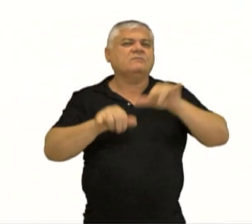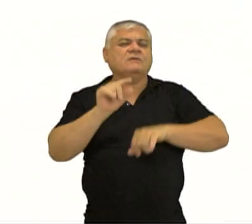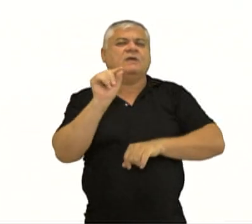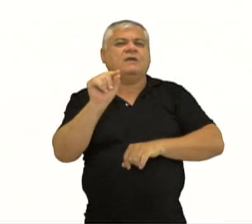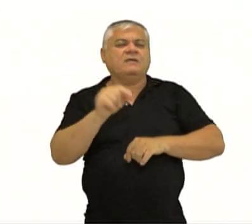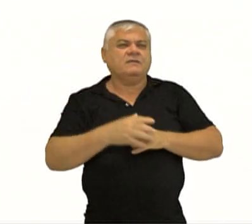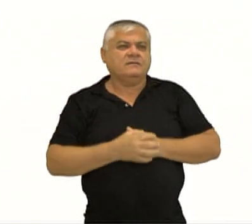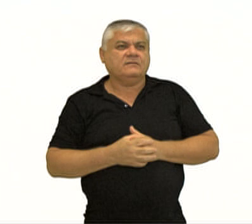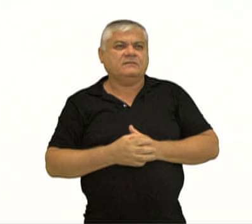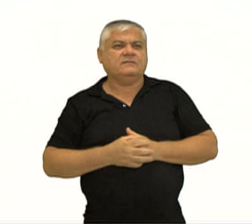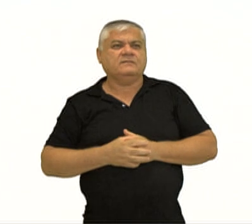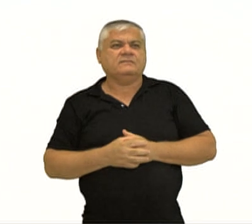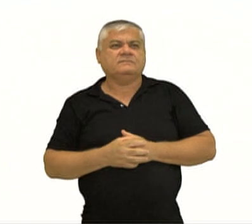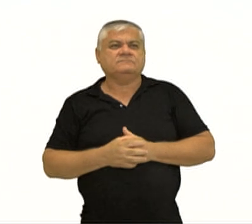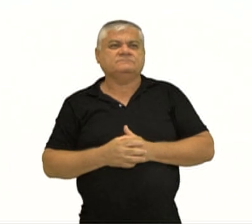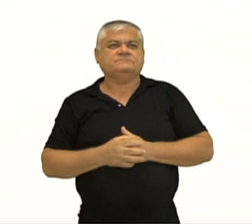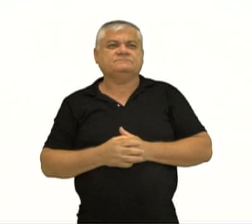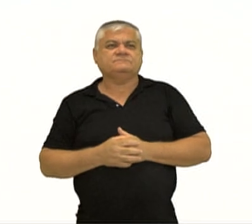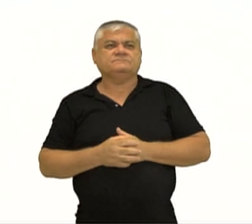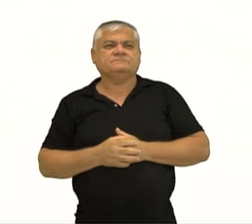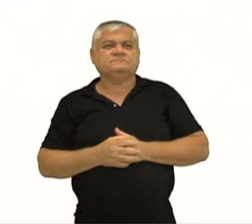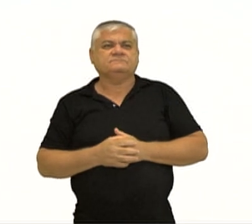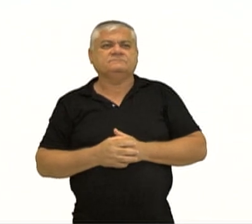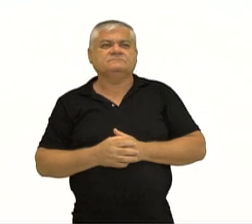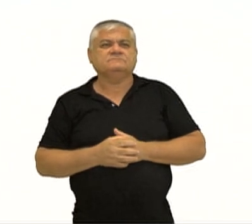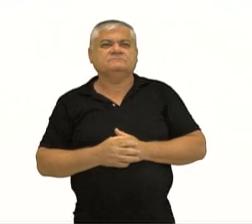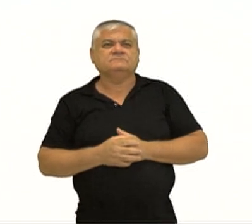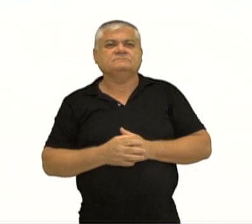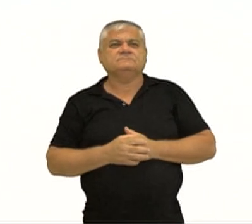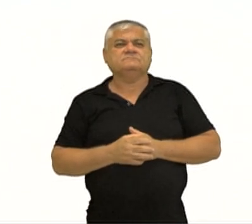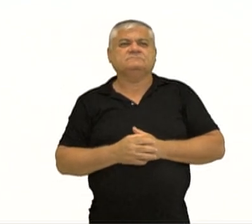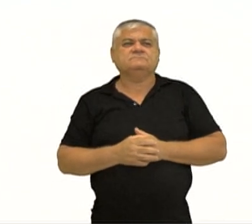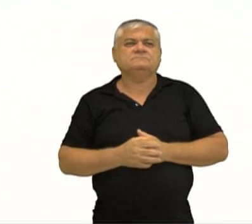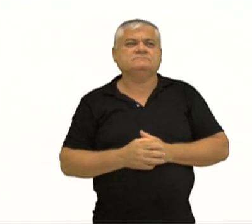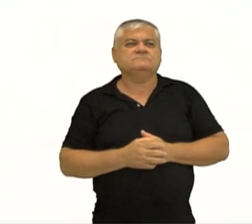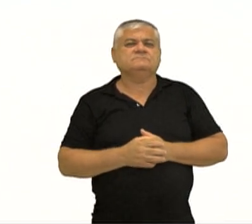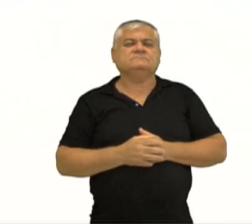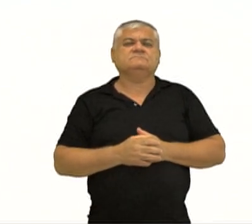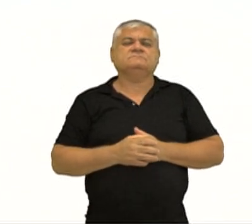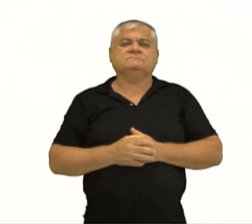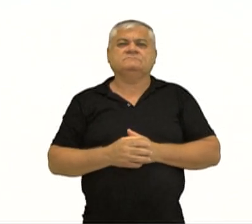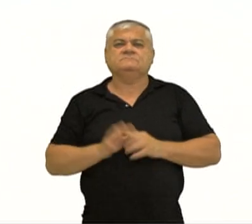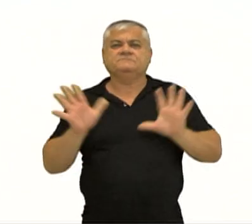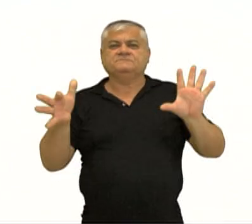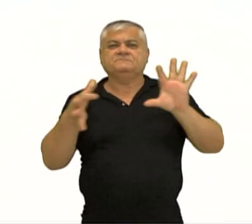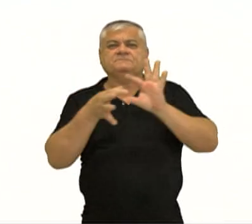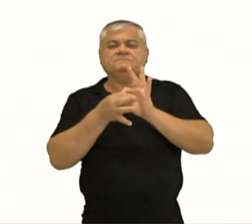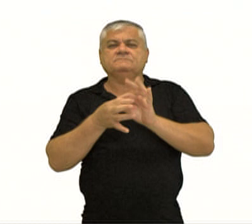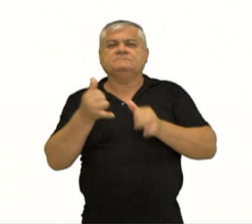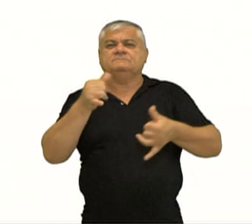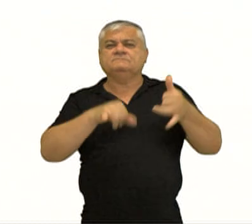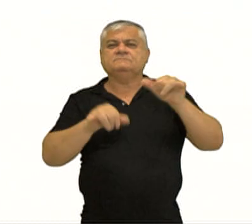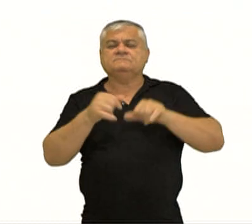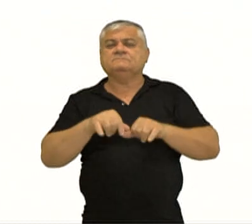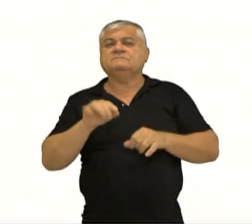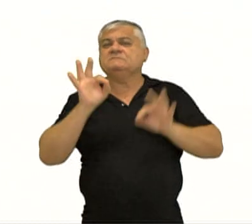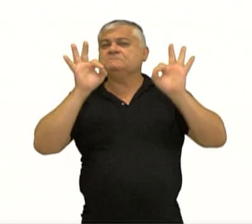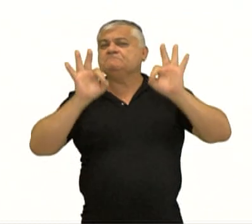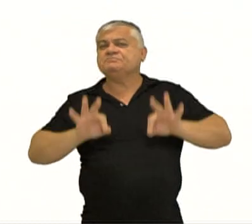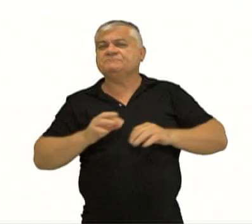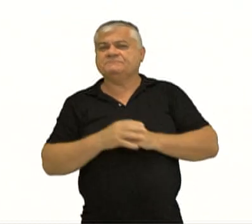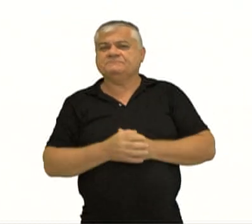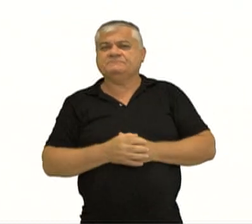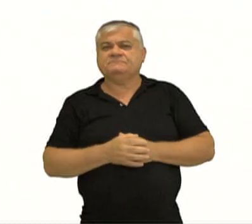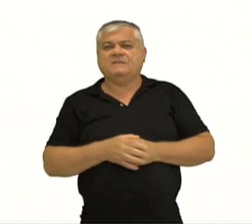ó, mergulhados em um mar de elétrons, podemos concluir que a ligação química correta é...